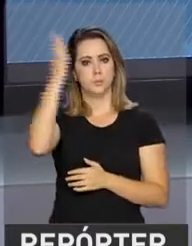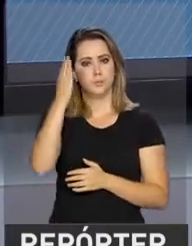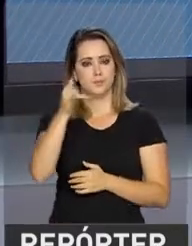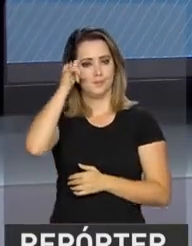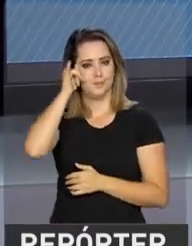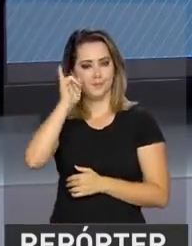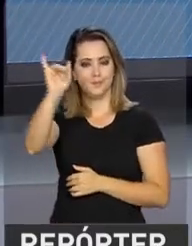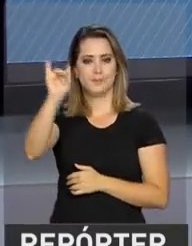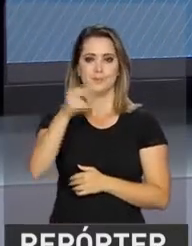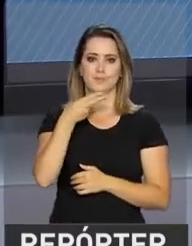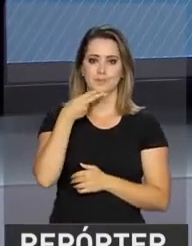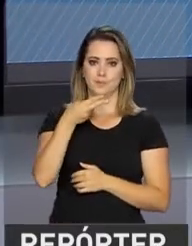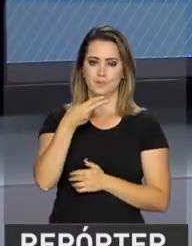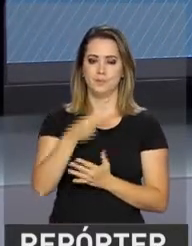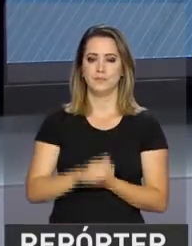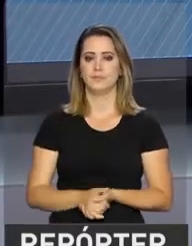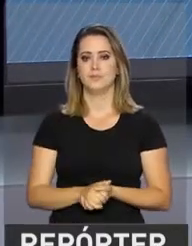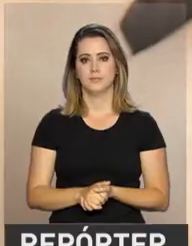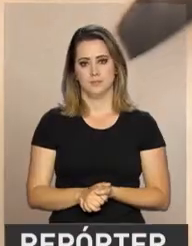Nacional de Combate ao Fumo.